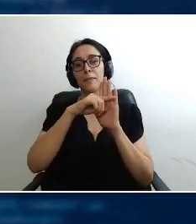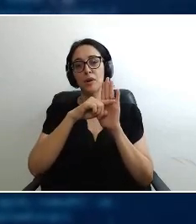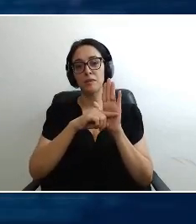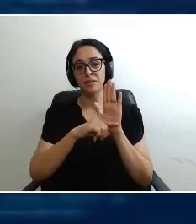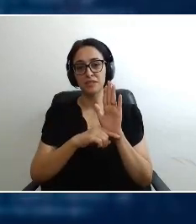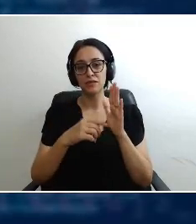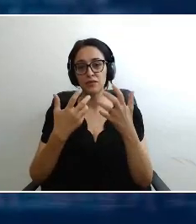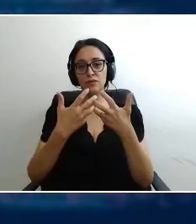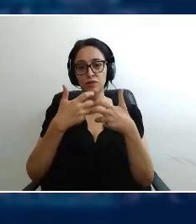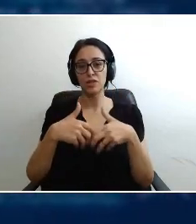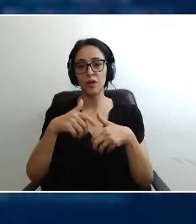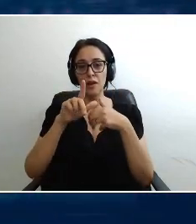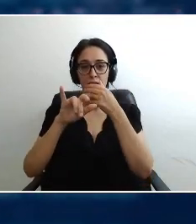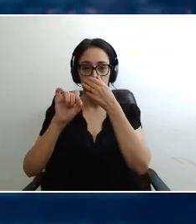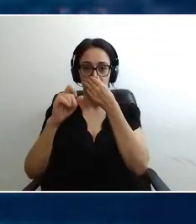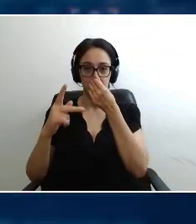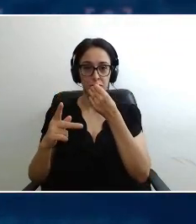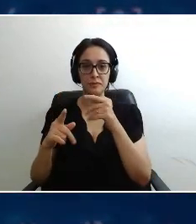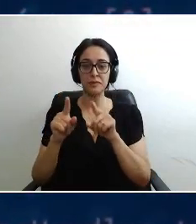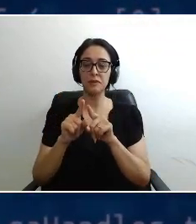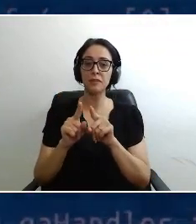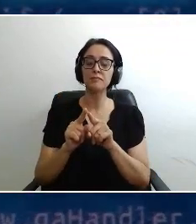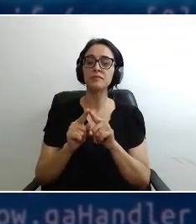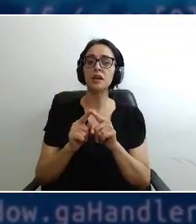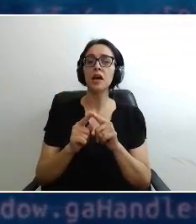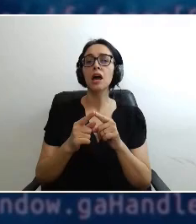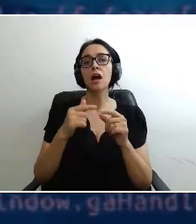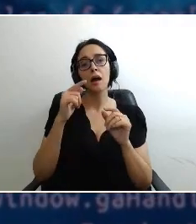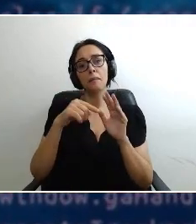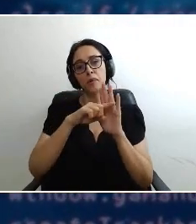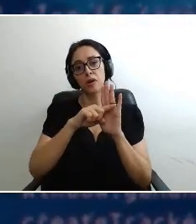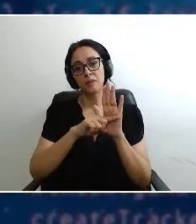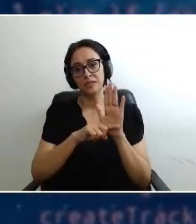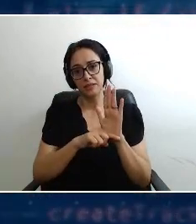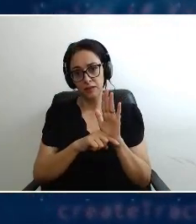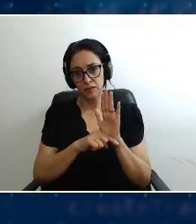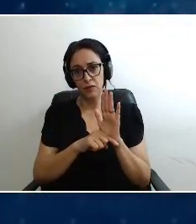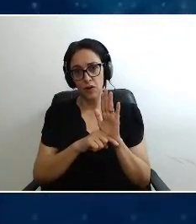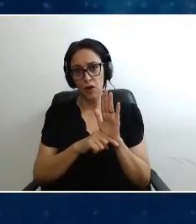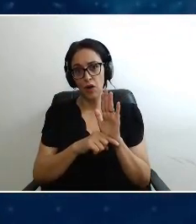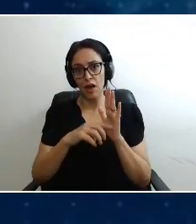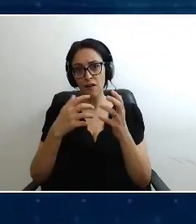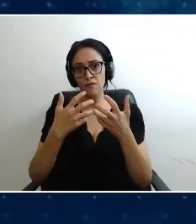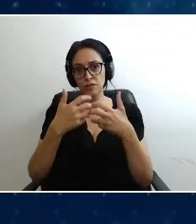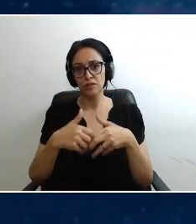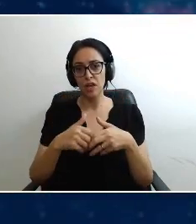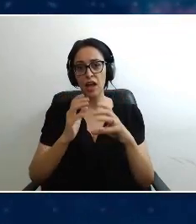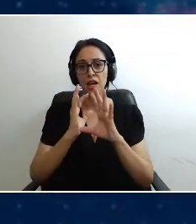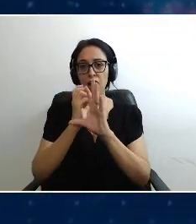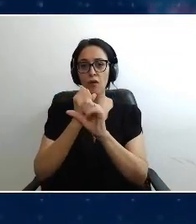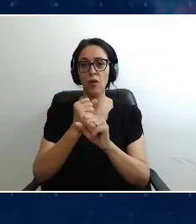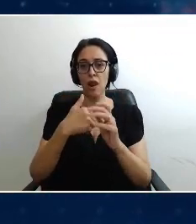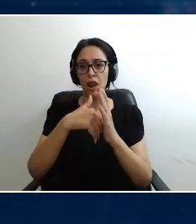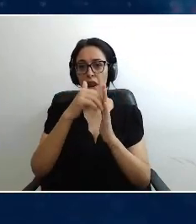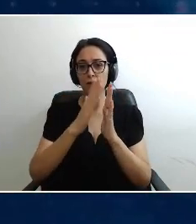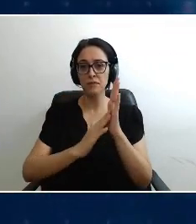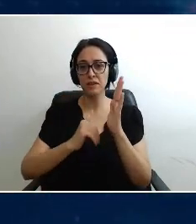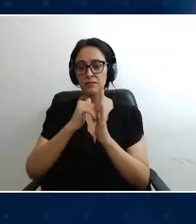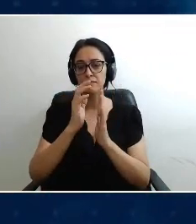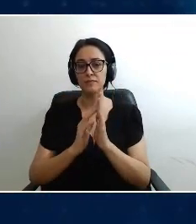Lisp. Programação funcional, bom, ela surgiu ali com o cálculo lambda, inventado pelo Alonzo